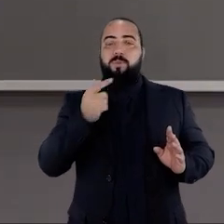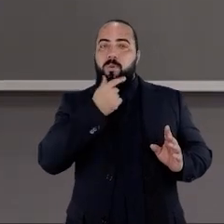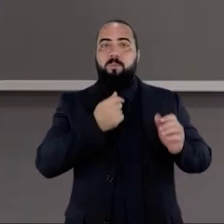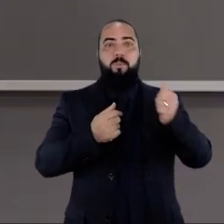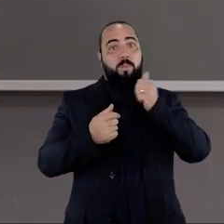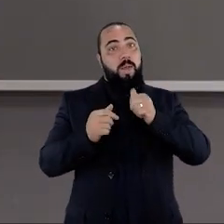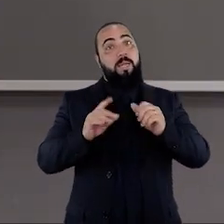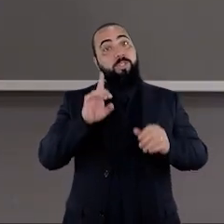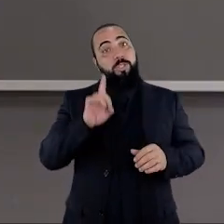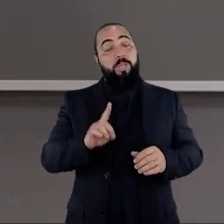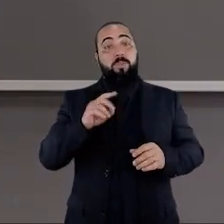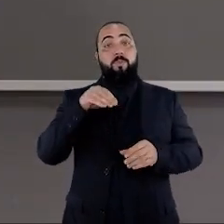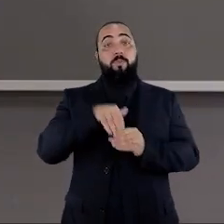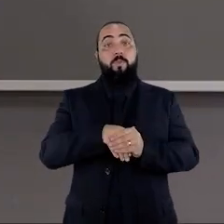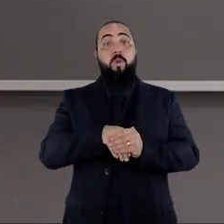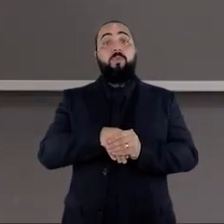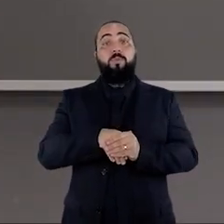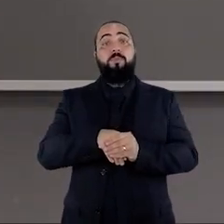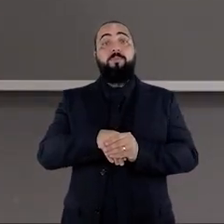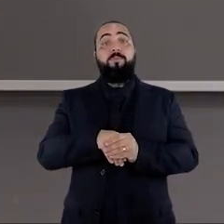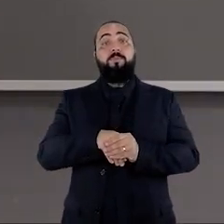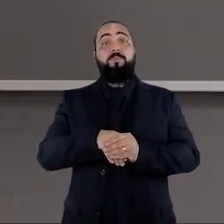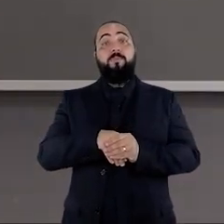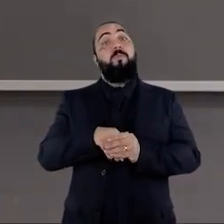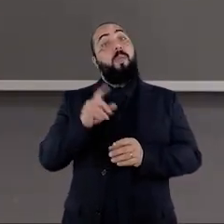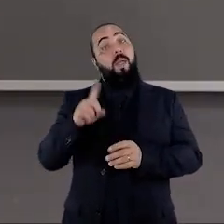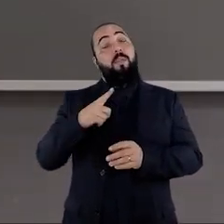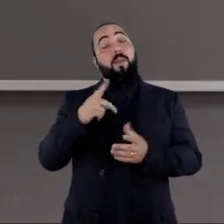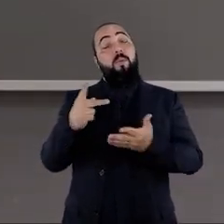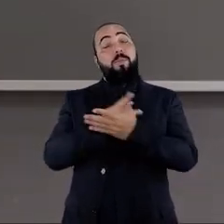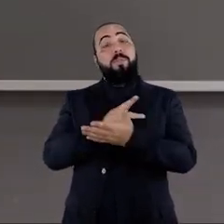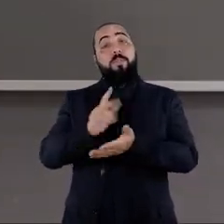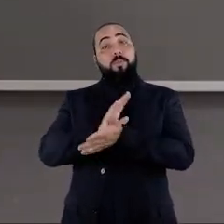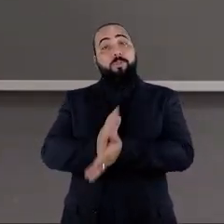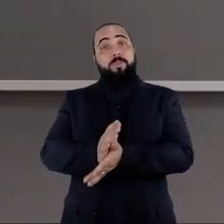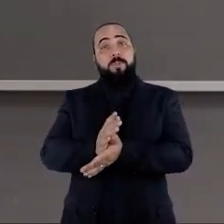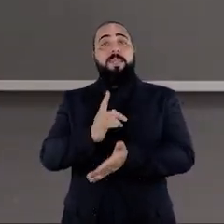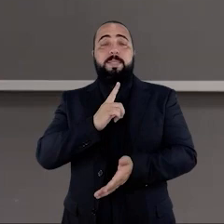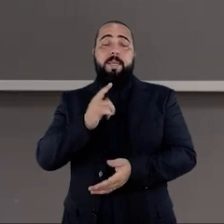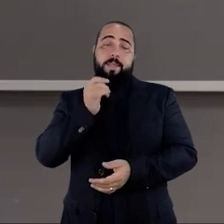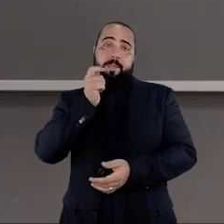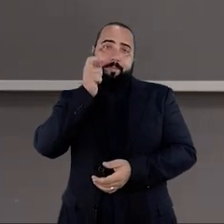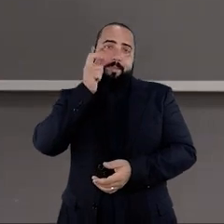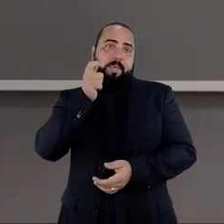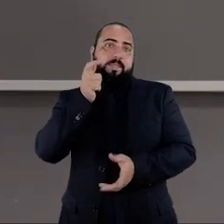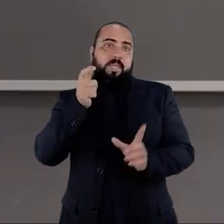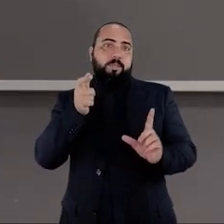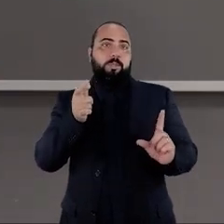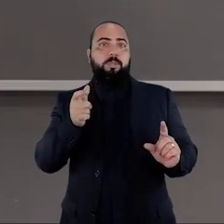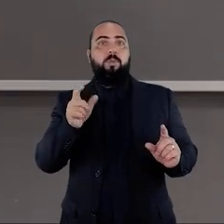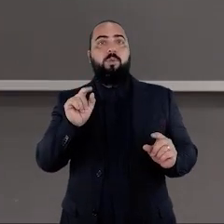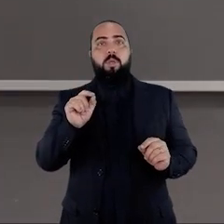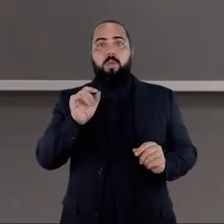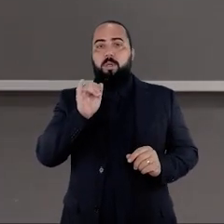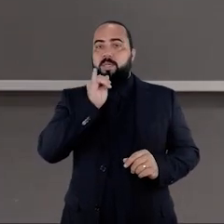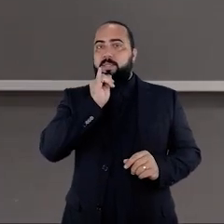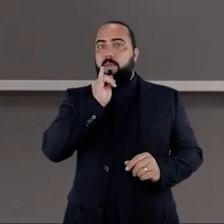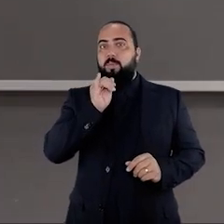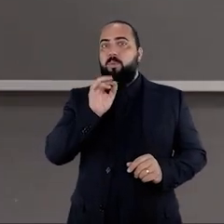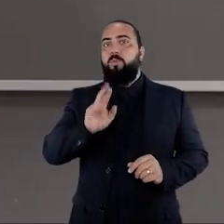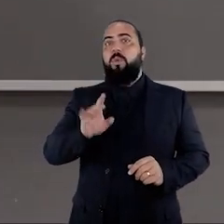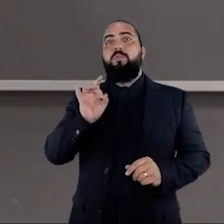direito a voto, significa que reconhece que houve essa discriminação. Acho muito interessante que não